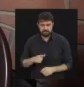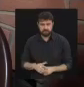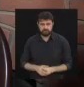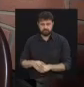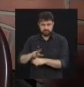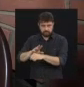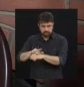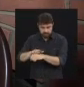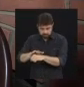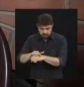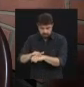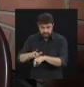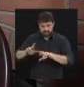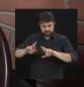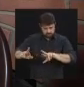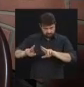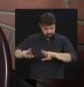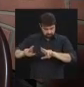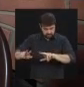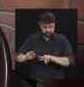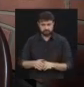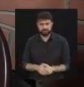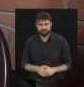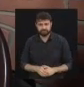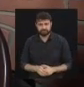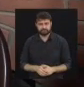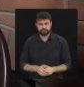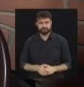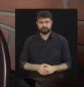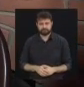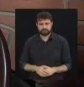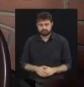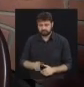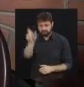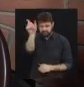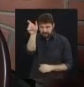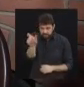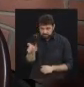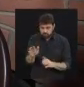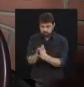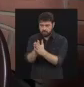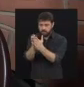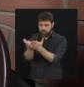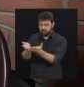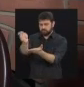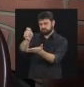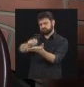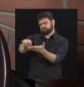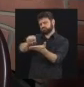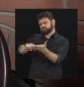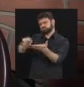tem uma outra síndrome rara, e essa pessoa escreveu um livro,